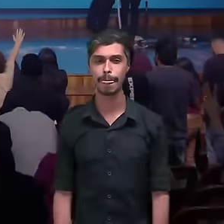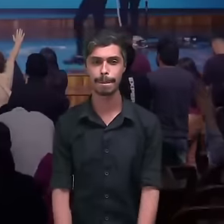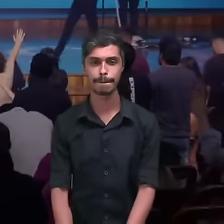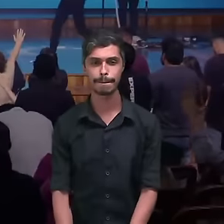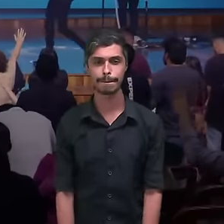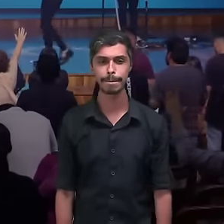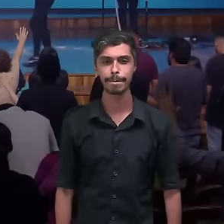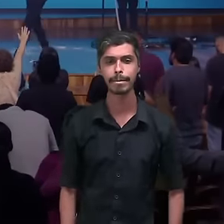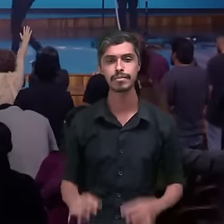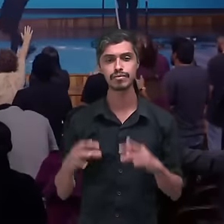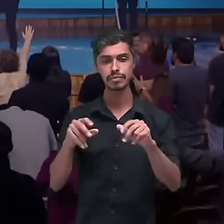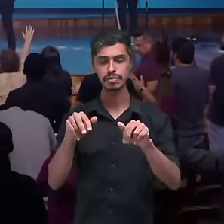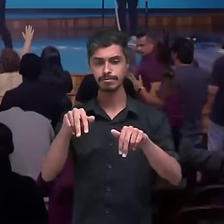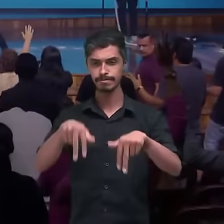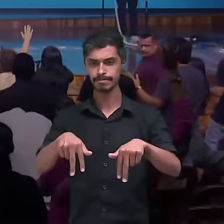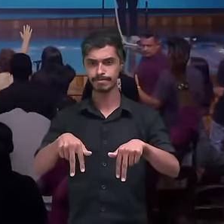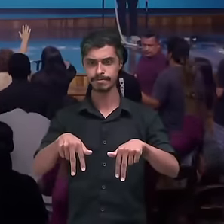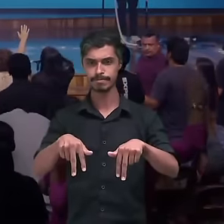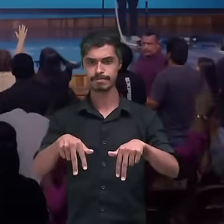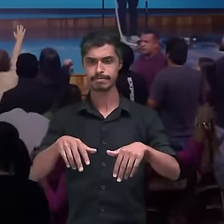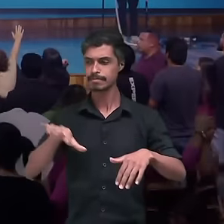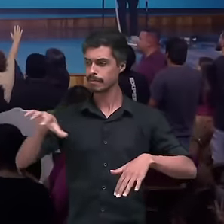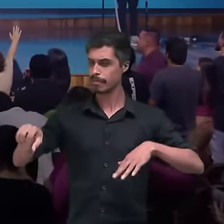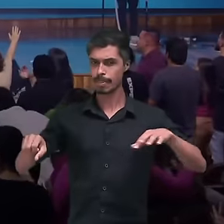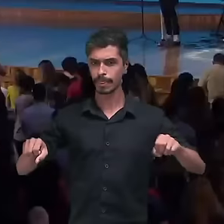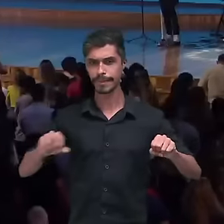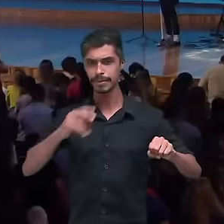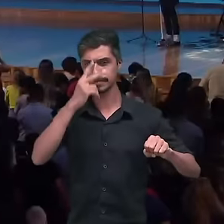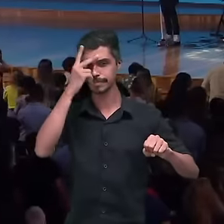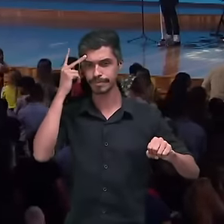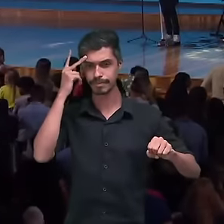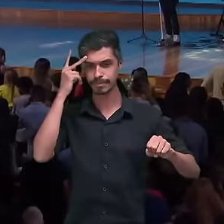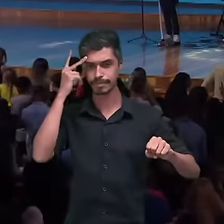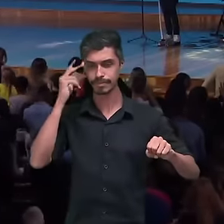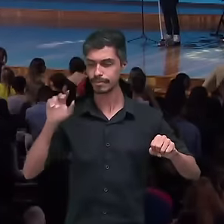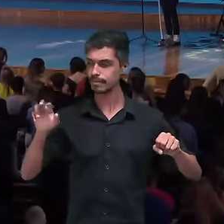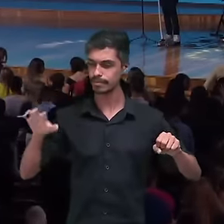Fica em pé e pega a mão de quem está de tu lado.